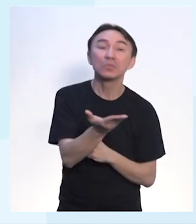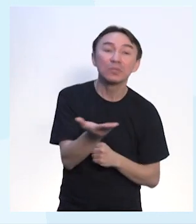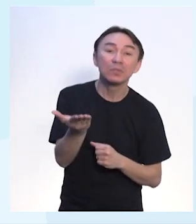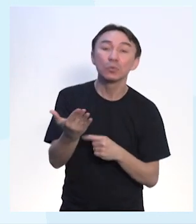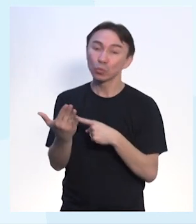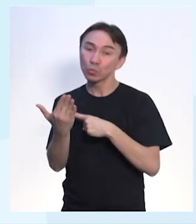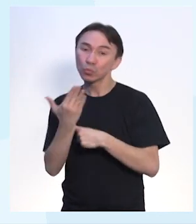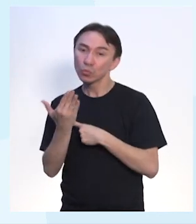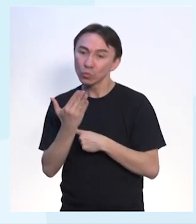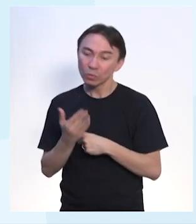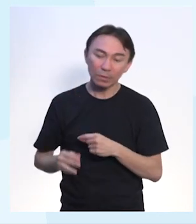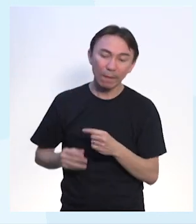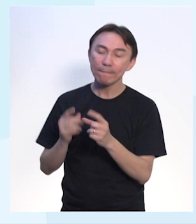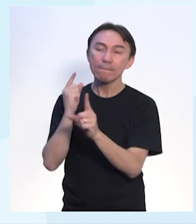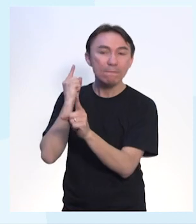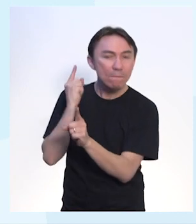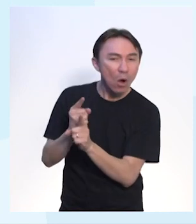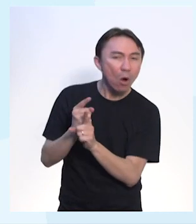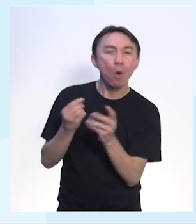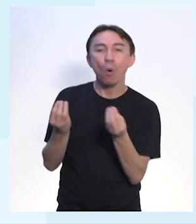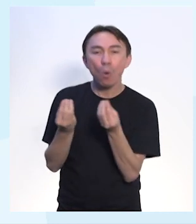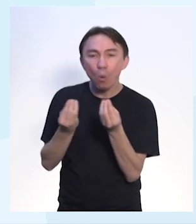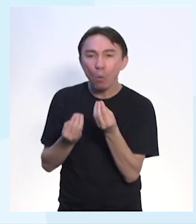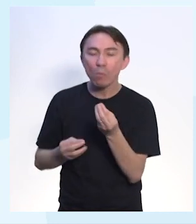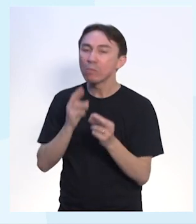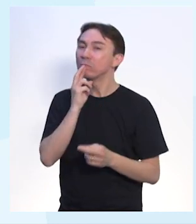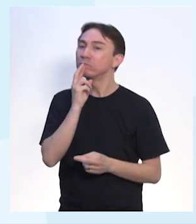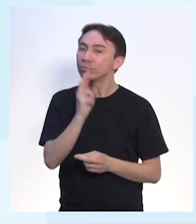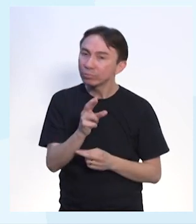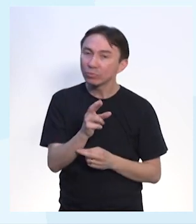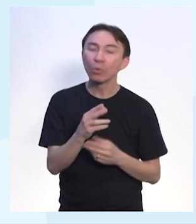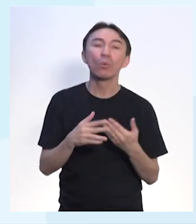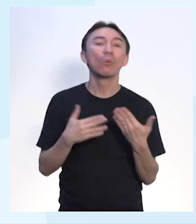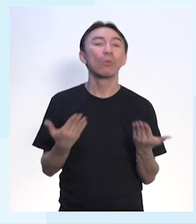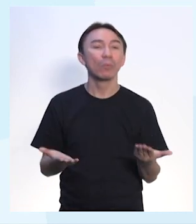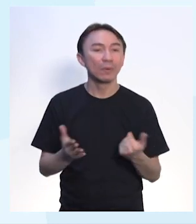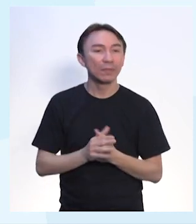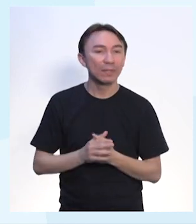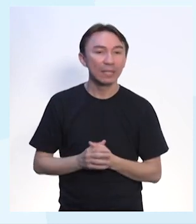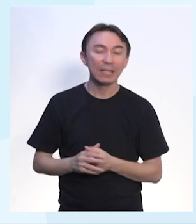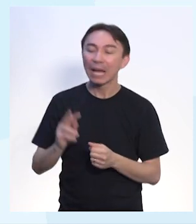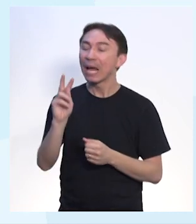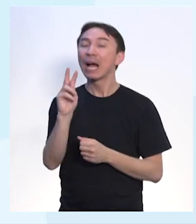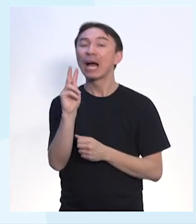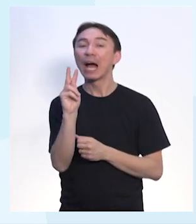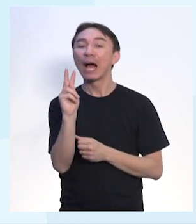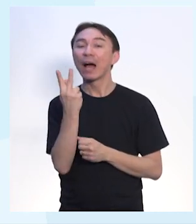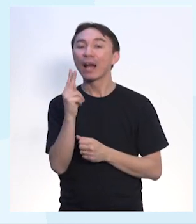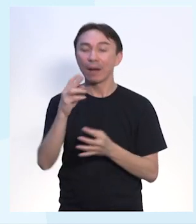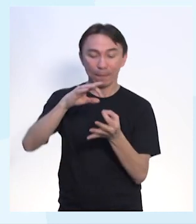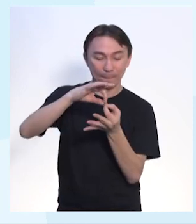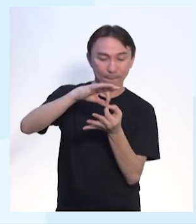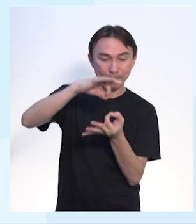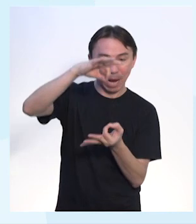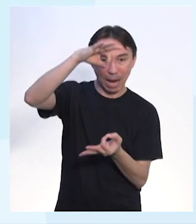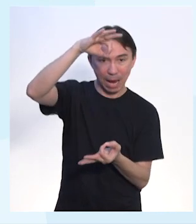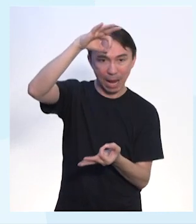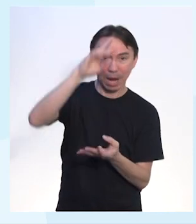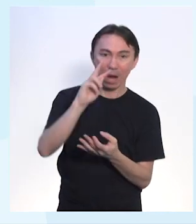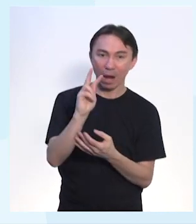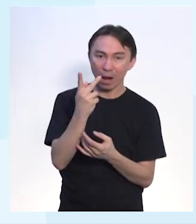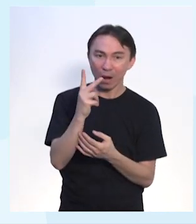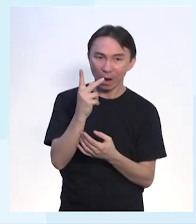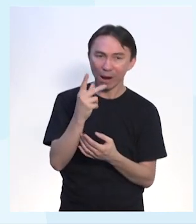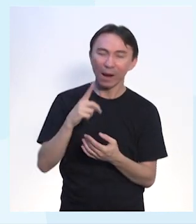aí a melhor forma de resolução. Então, eu quero saber aqui no H. Qual que é essa medida H aqui em